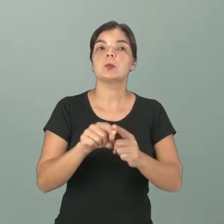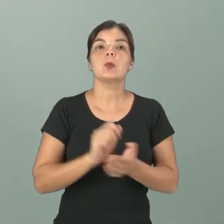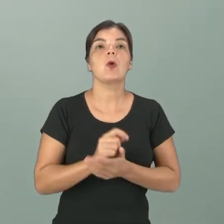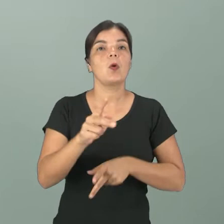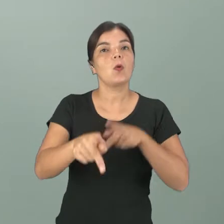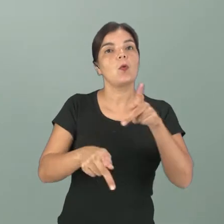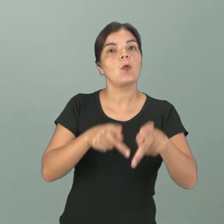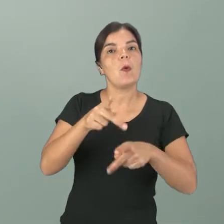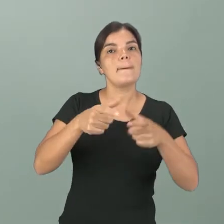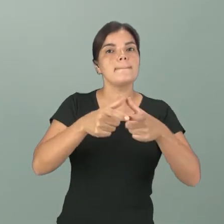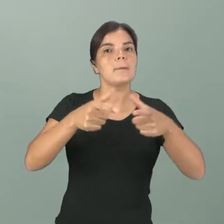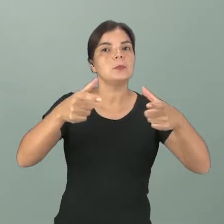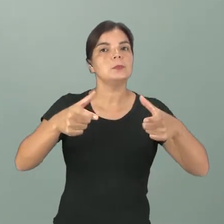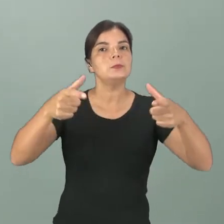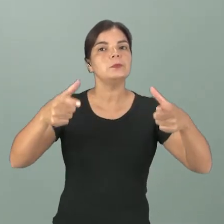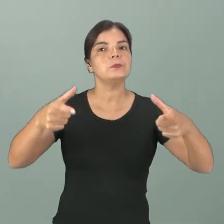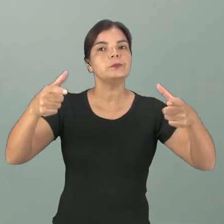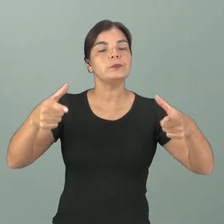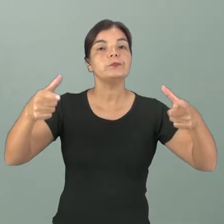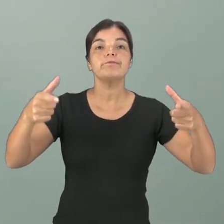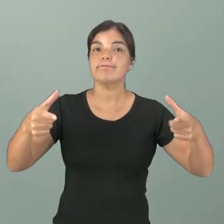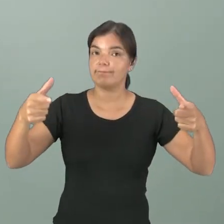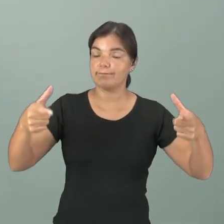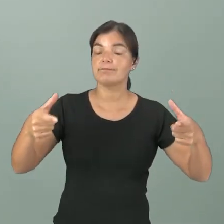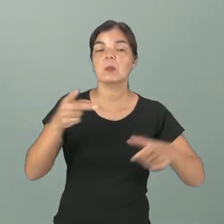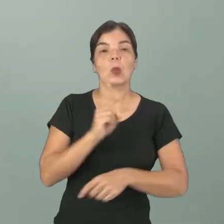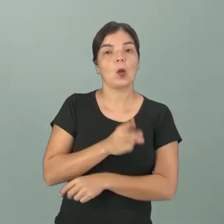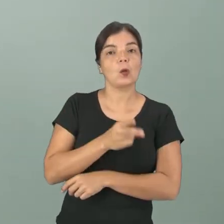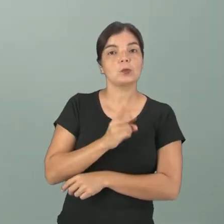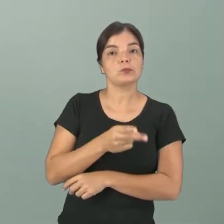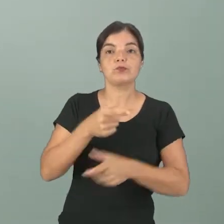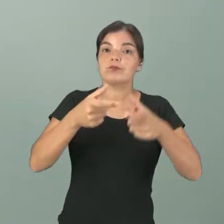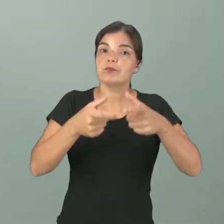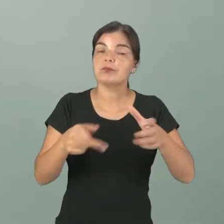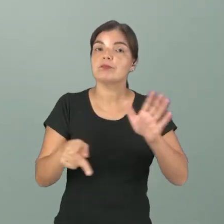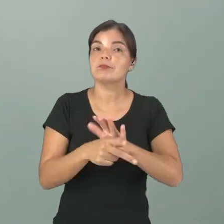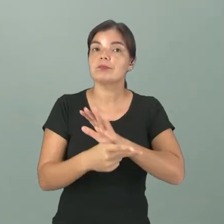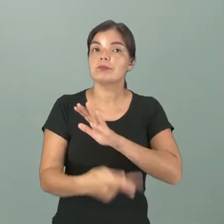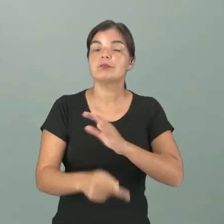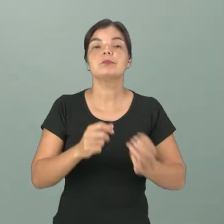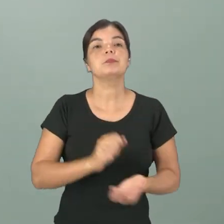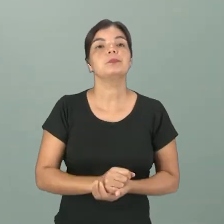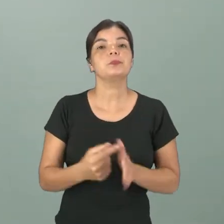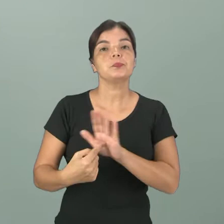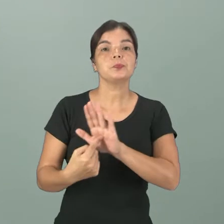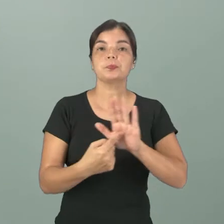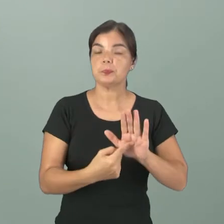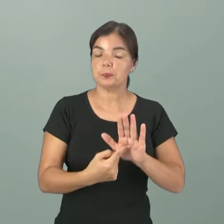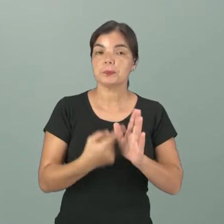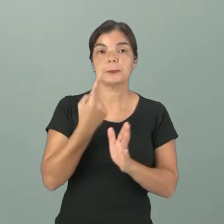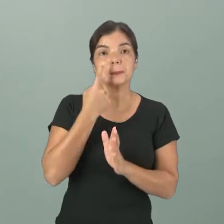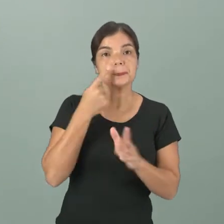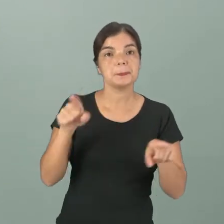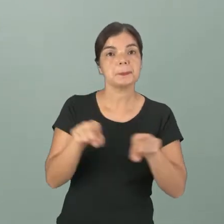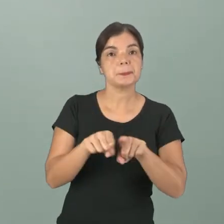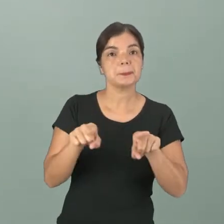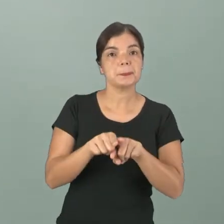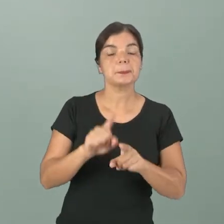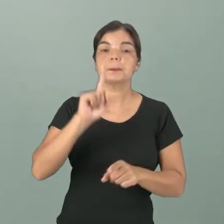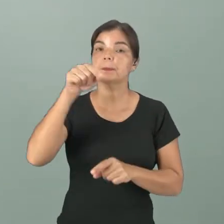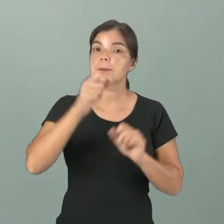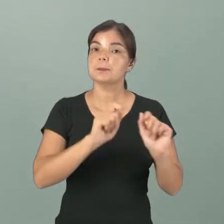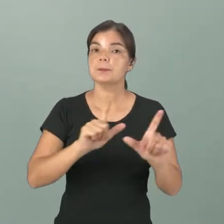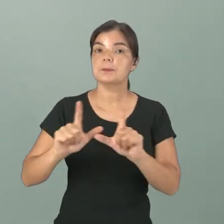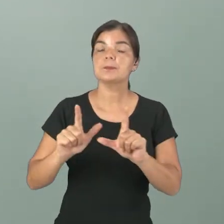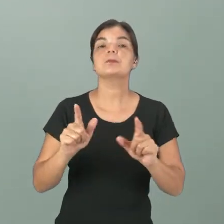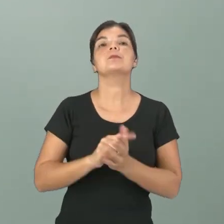a população vai crescendo e vai se estabelecendo num determinado local. Eu trouxe para vocês verem aqui também na próxima